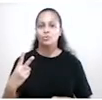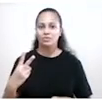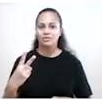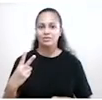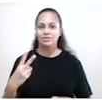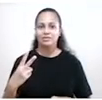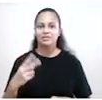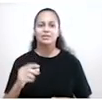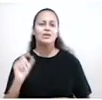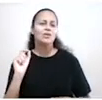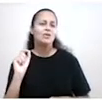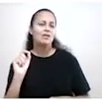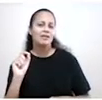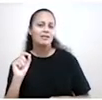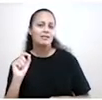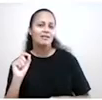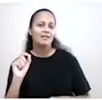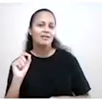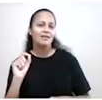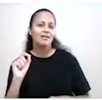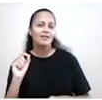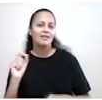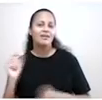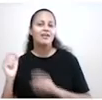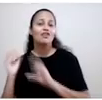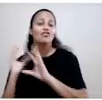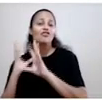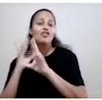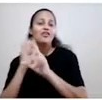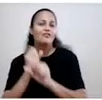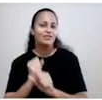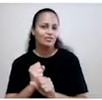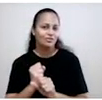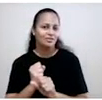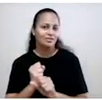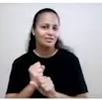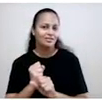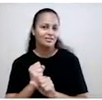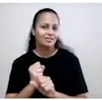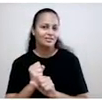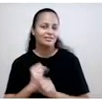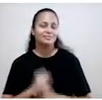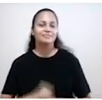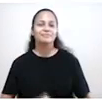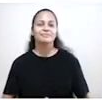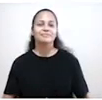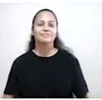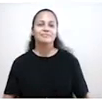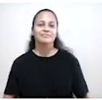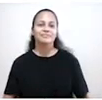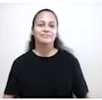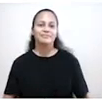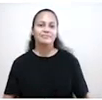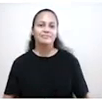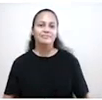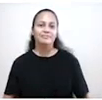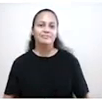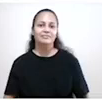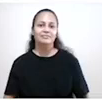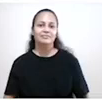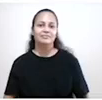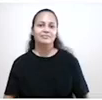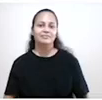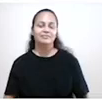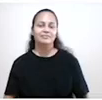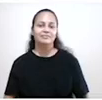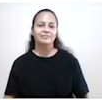lição Roundup, que é uma lição de revisões. So, the most important thing we are going to do